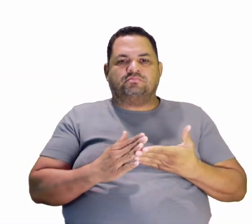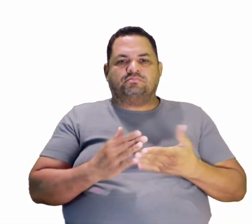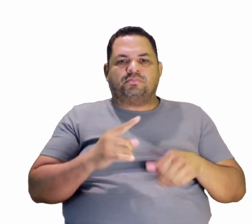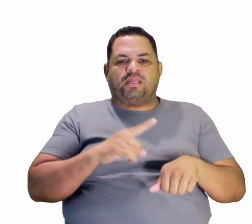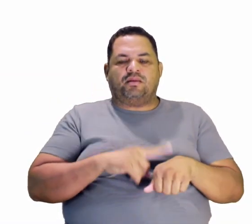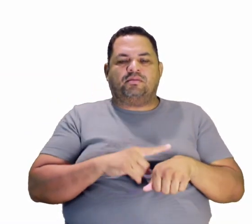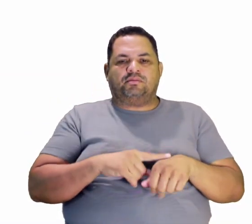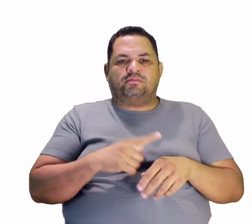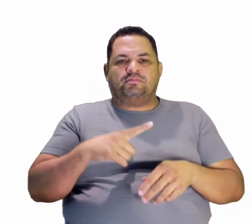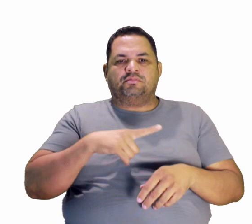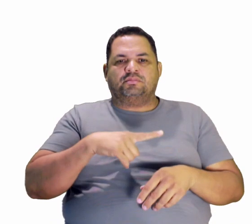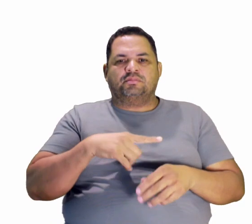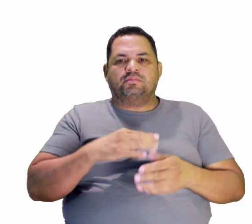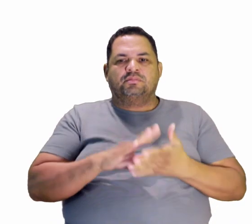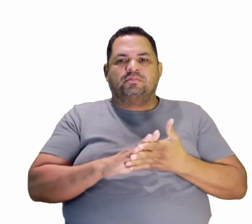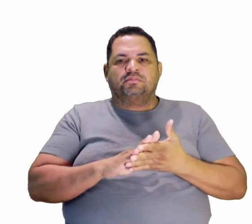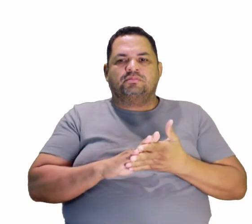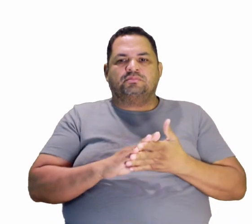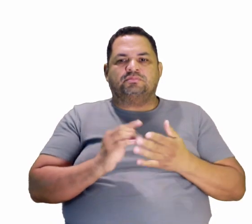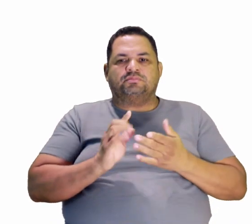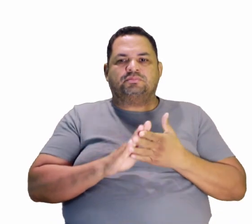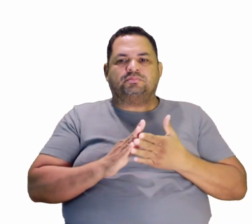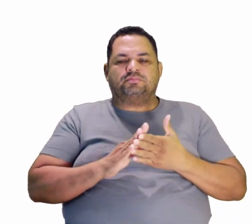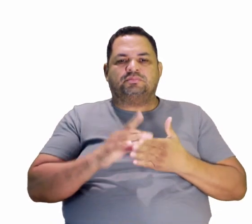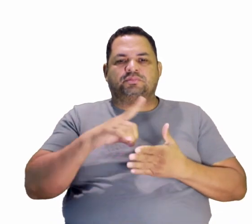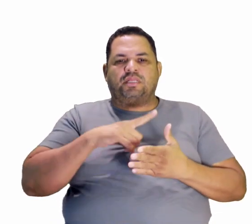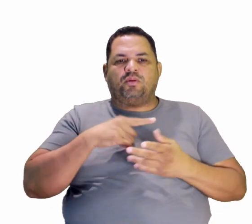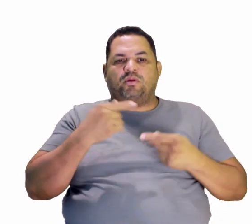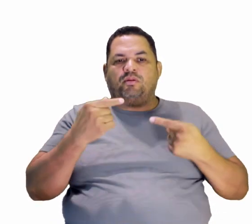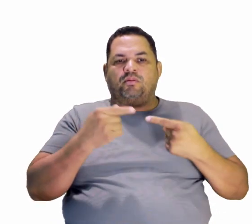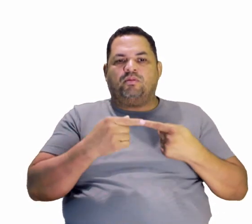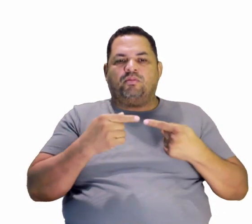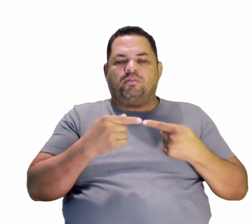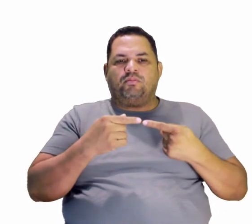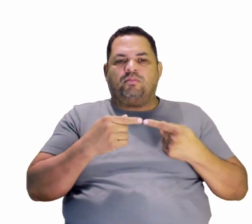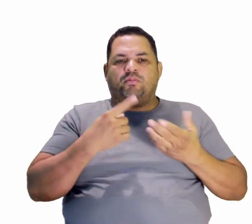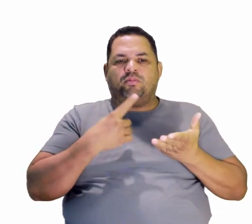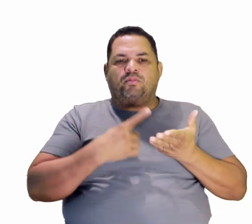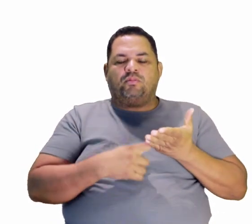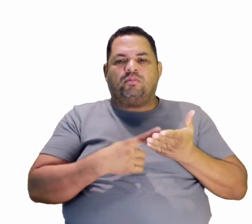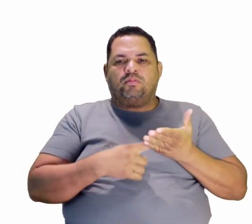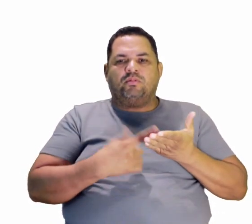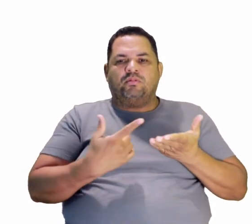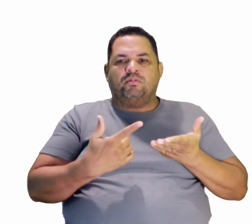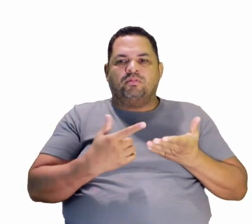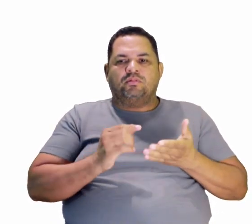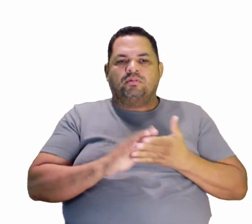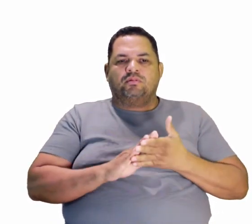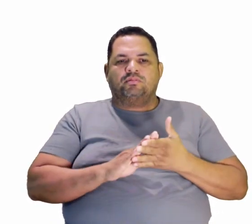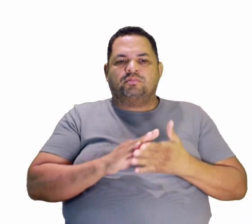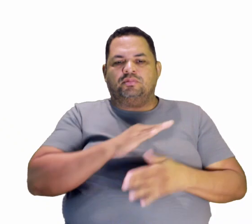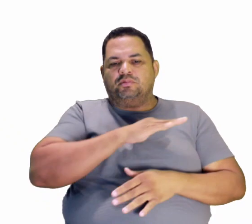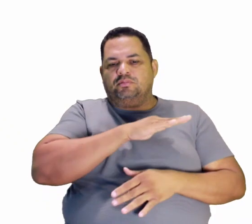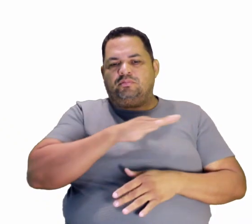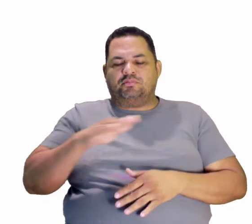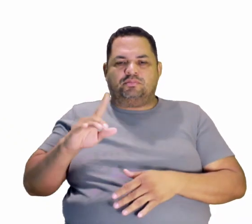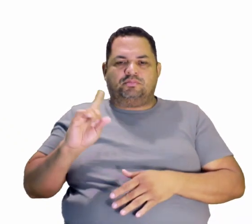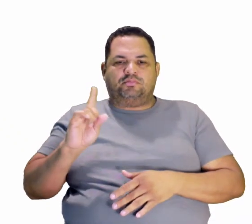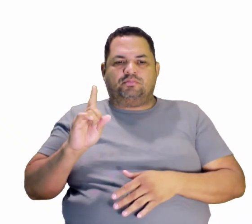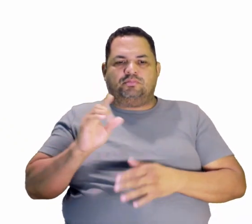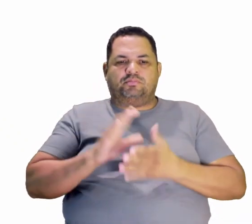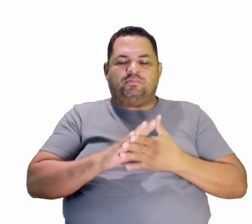objeto tangente à trajetória parabólica possui uma combinação, mas a horizontal não é 0,